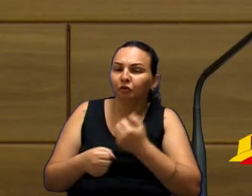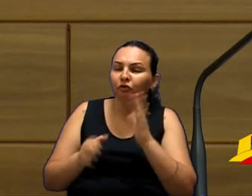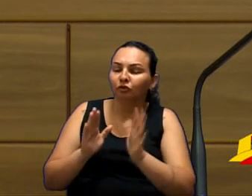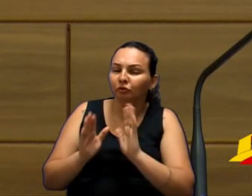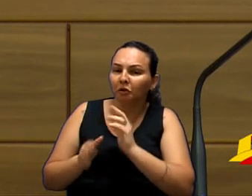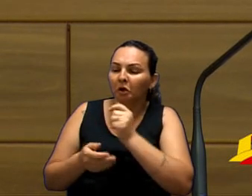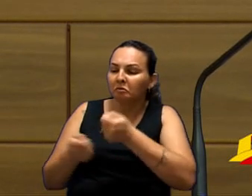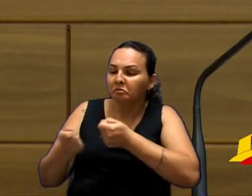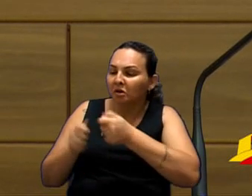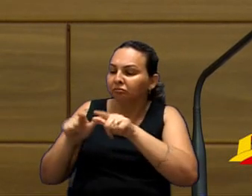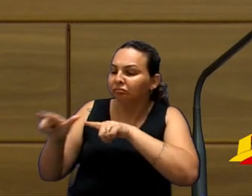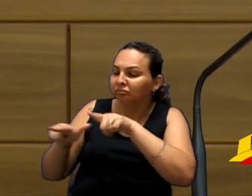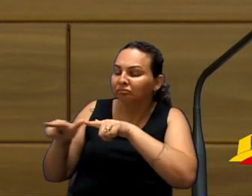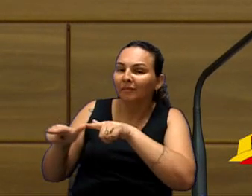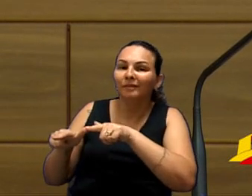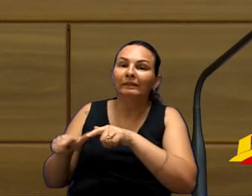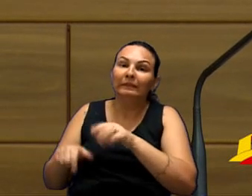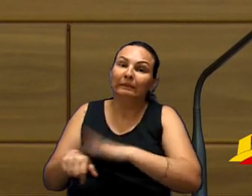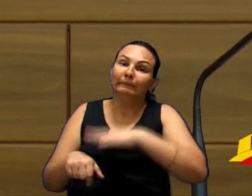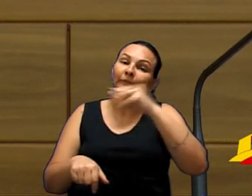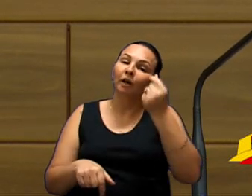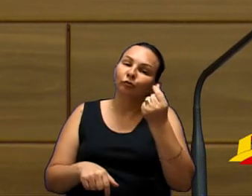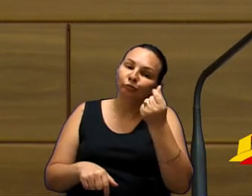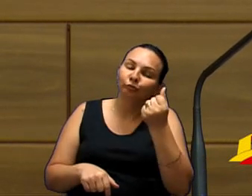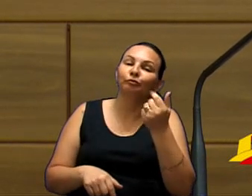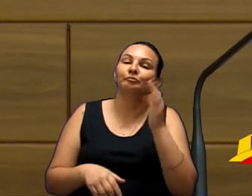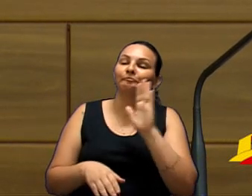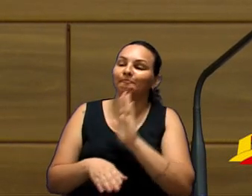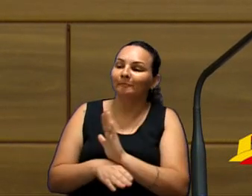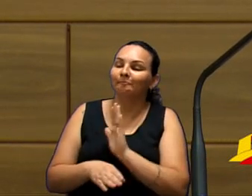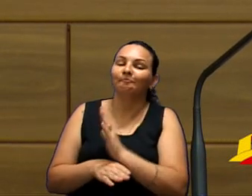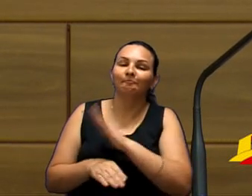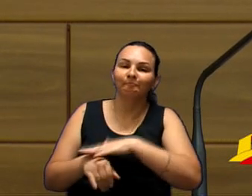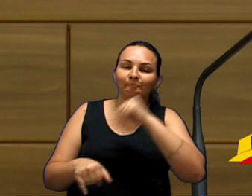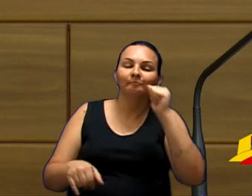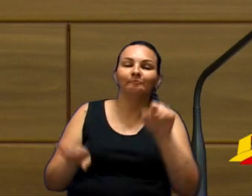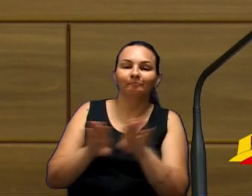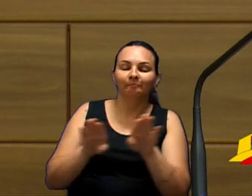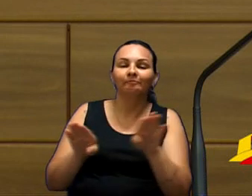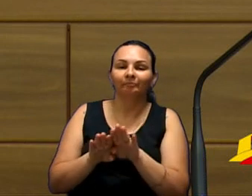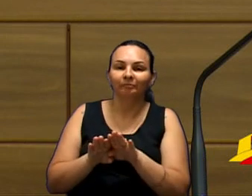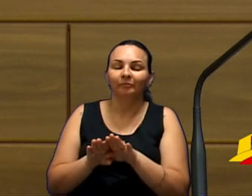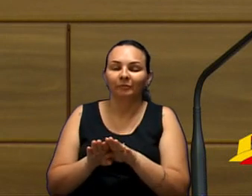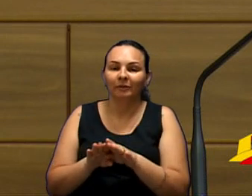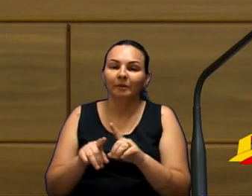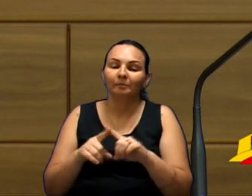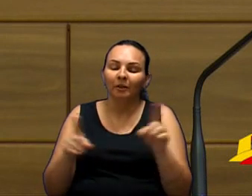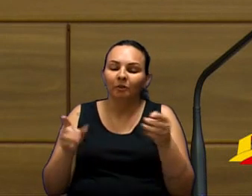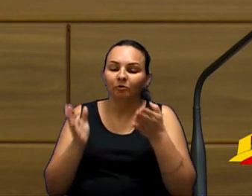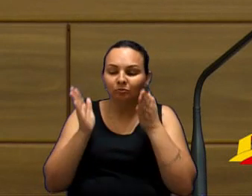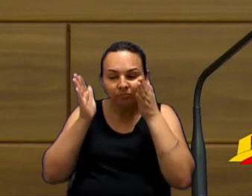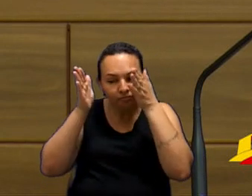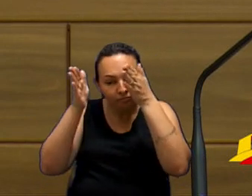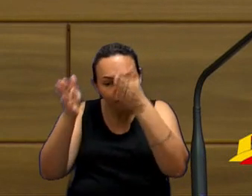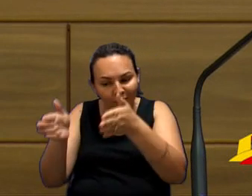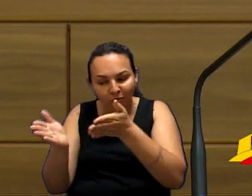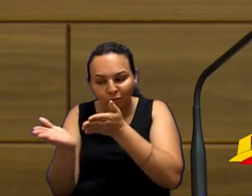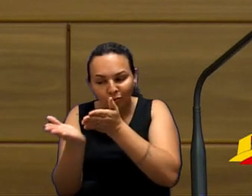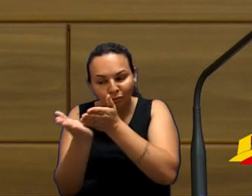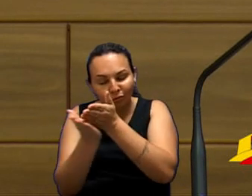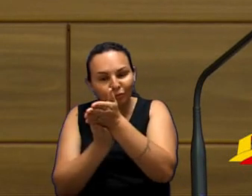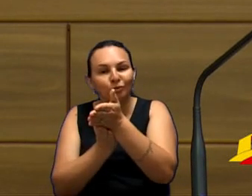e se não tivéssemos mais recursos teremos maiores condições para fazer o maior recuperação mas estamos caminhando na vida do que nós